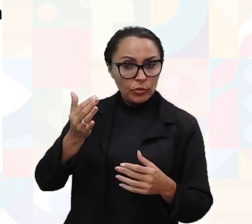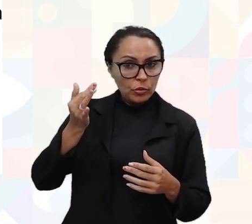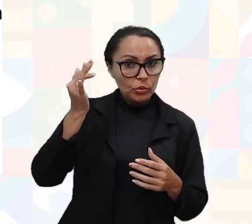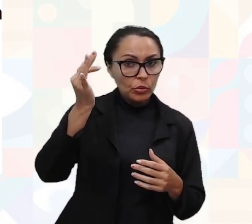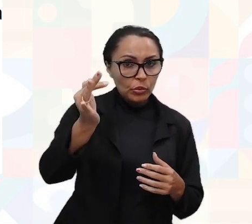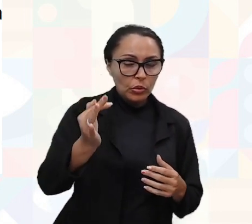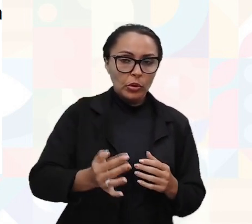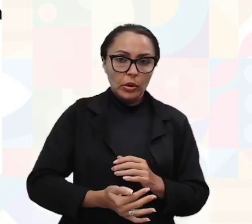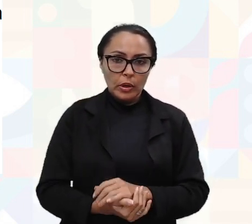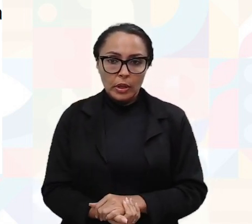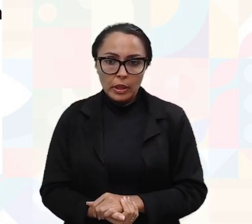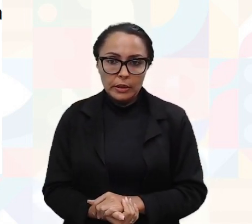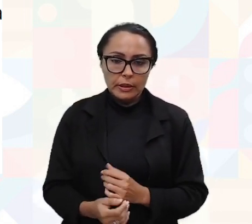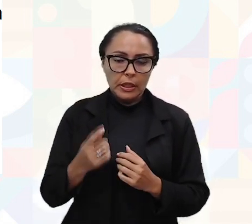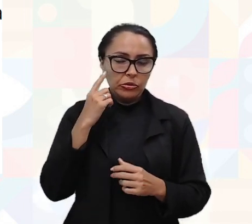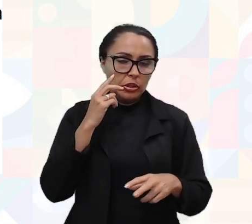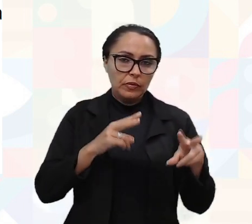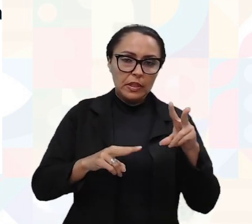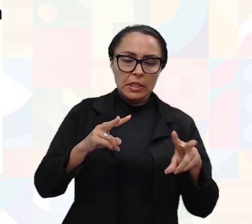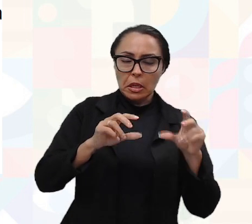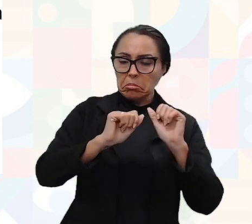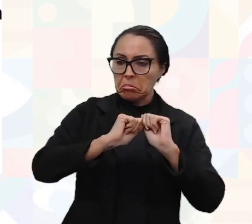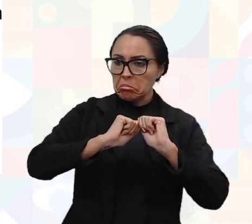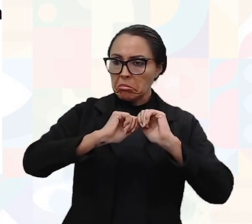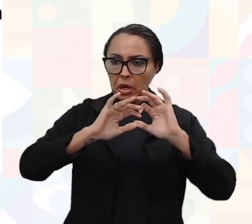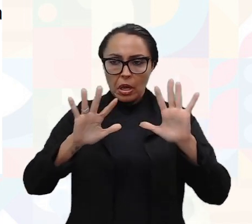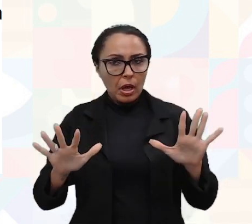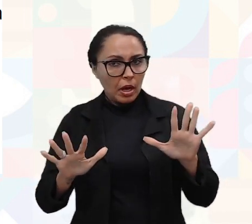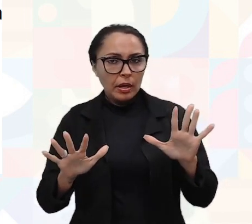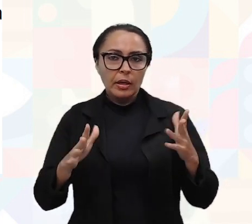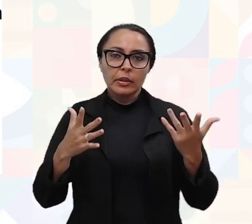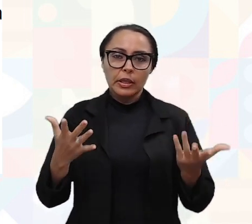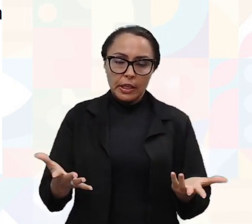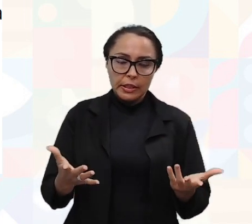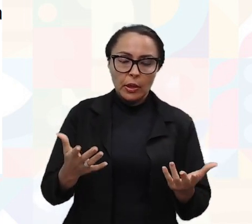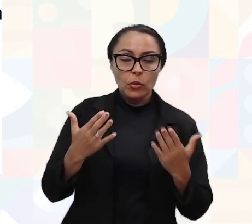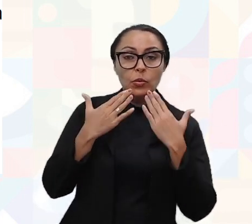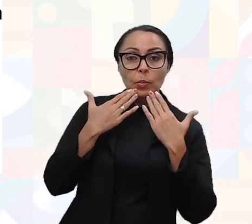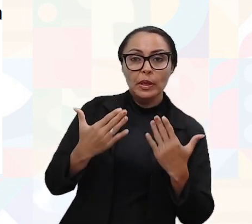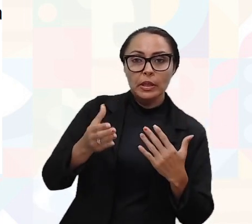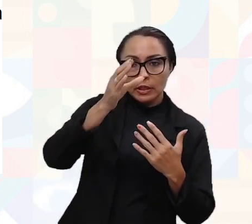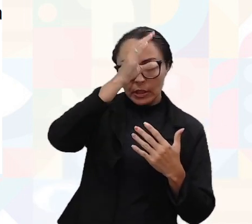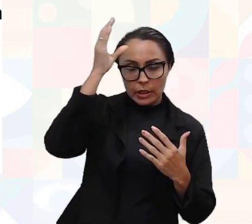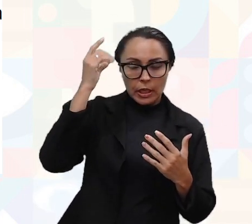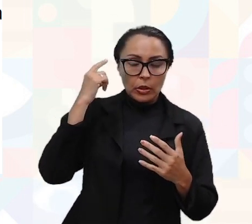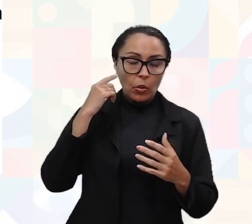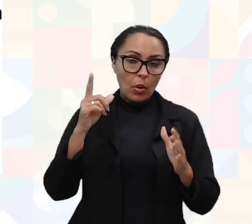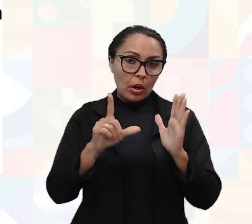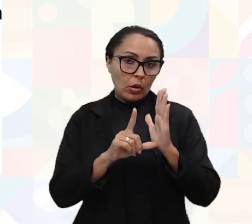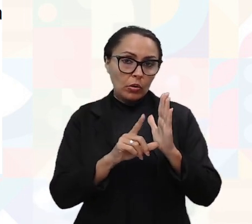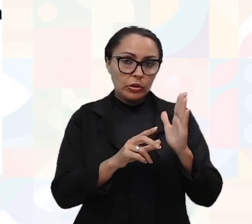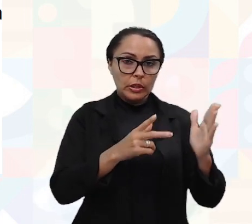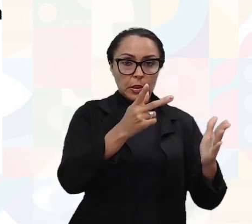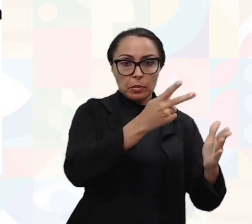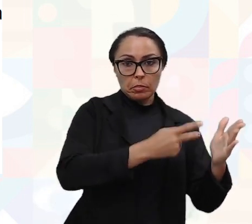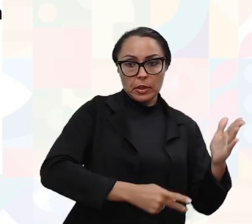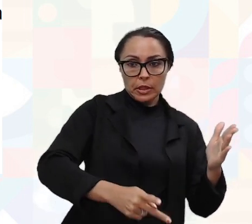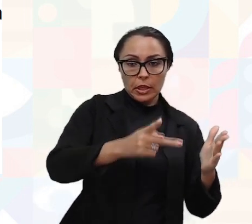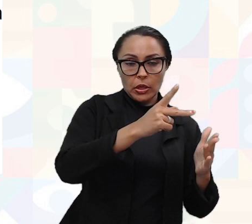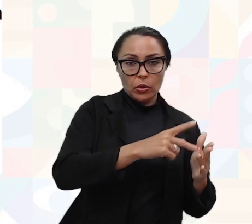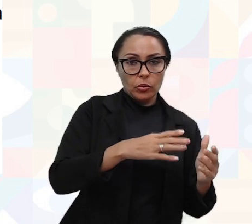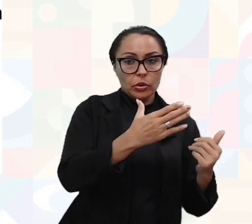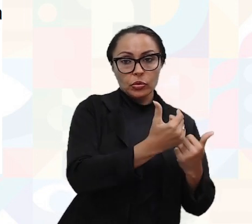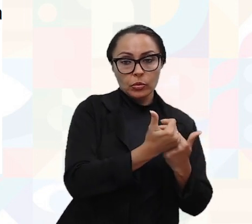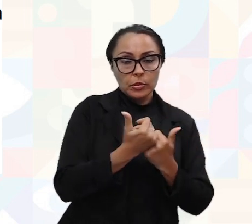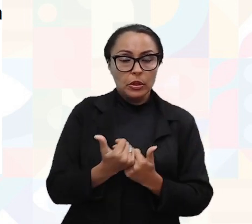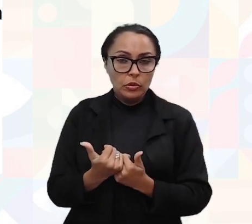que a gente tenha uma visibilidade clara sobre os pedidos dos clientes. Por exemplo, uma loja de pneus que oferece serviço de substituição de